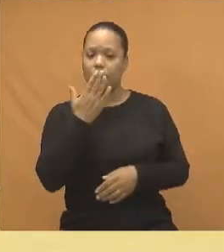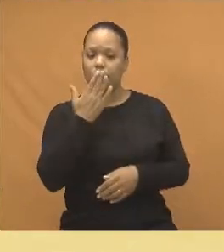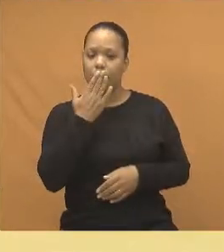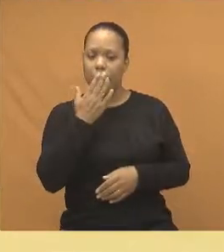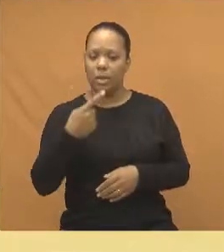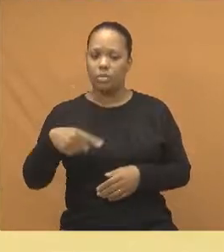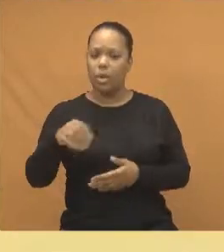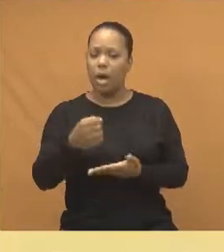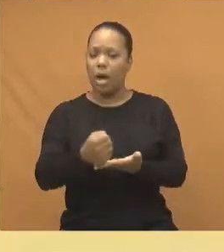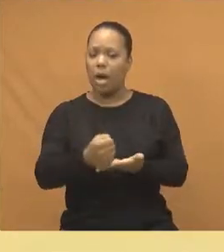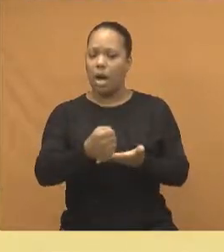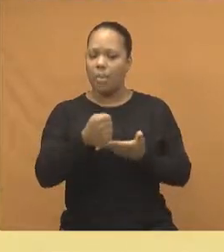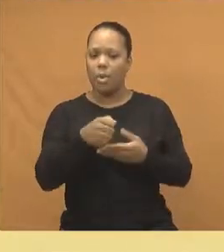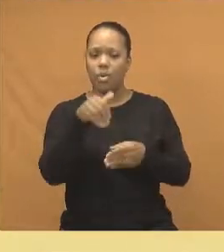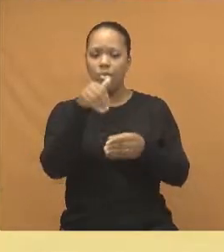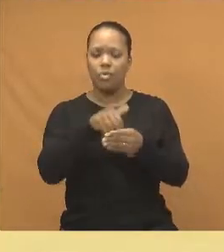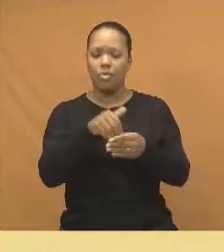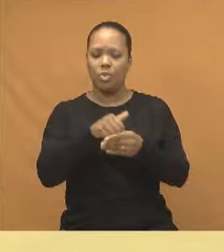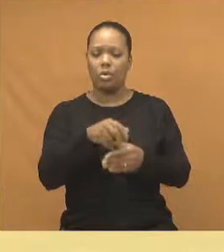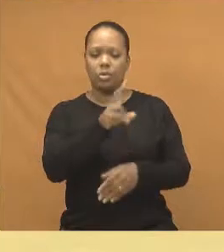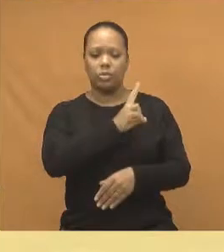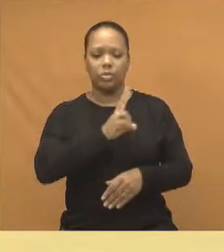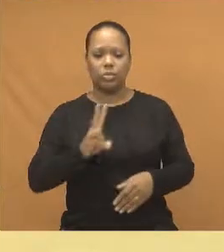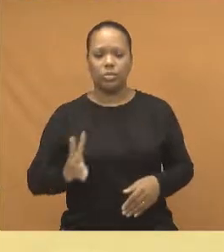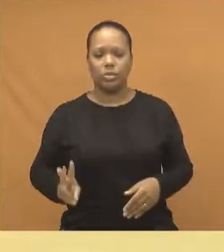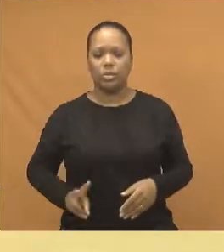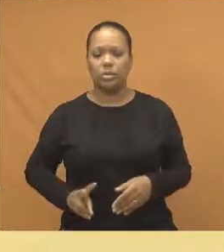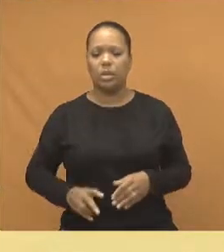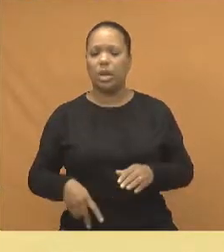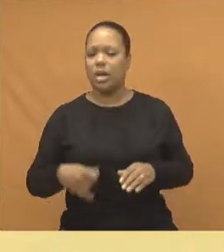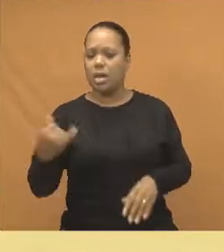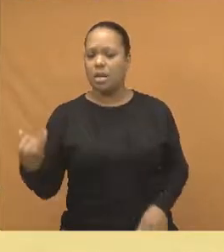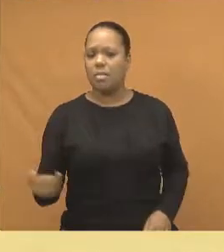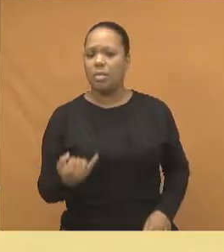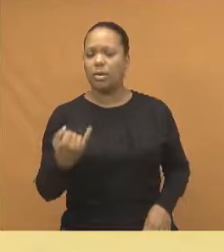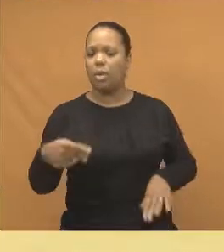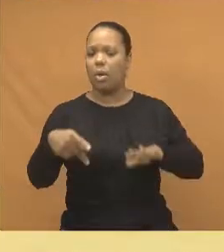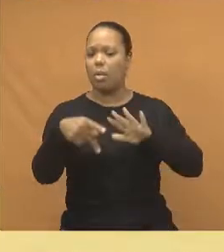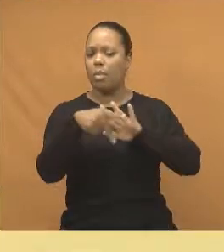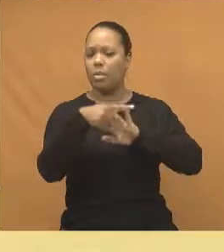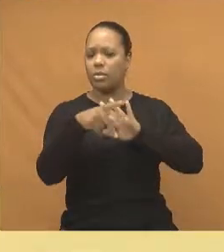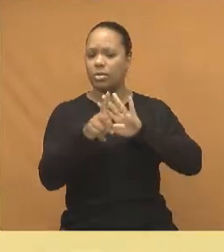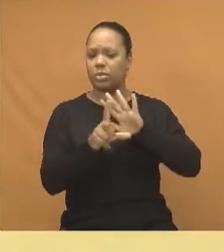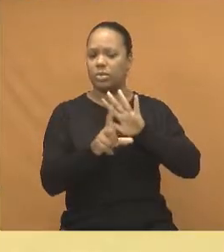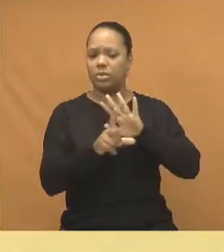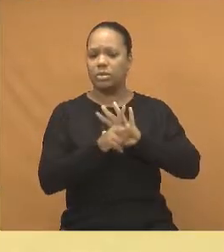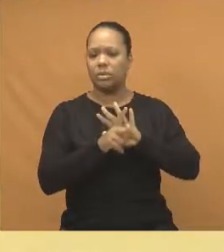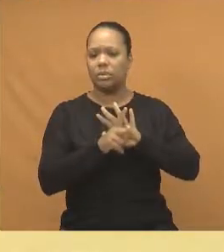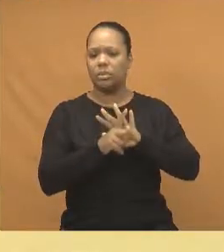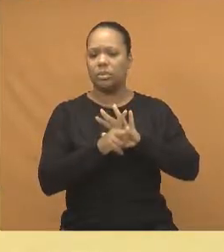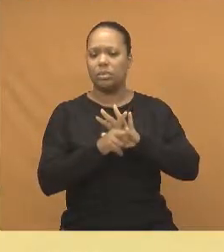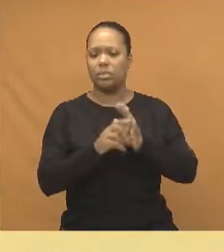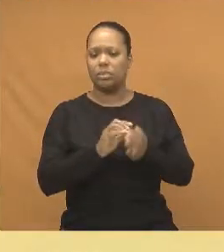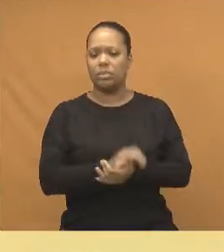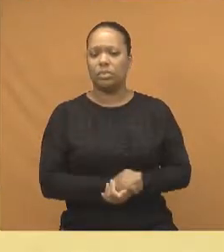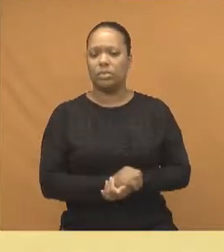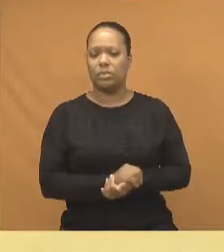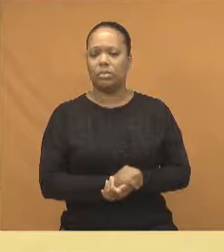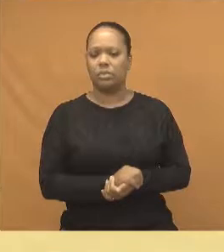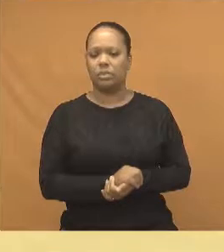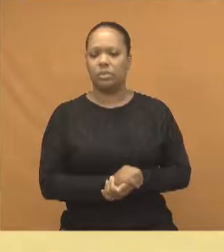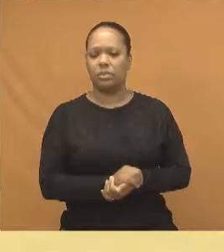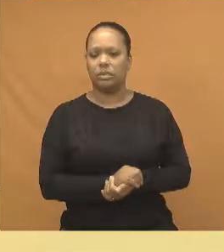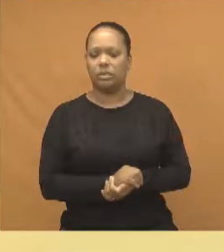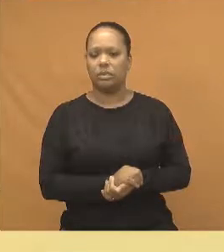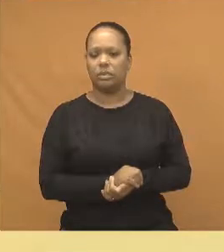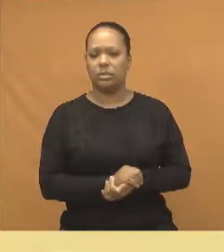o apoio e voto dos meus pares a esse importante projeto de lei pelo largo alcance social que